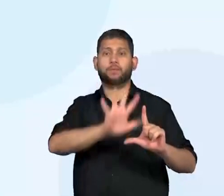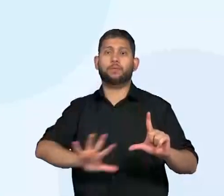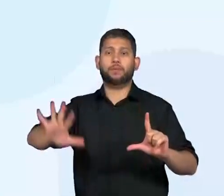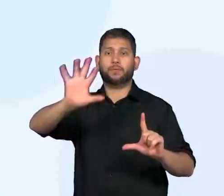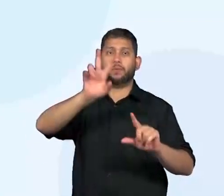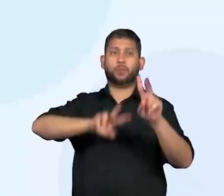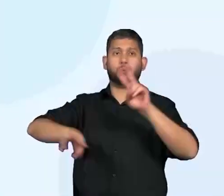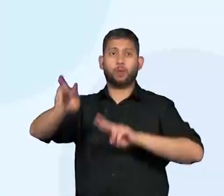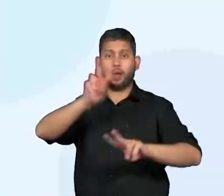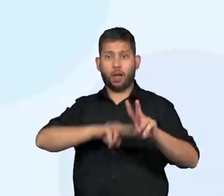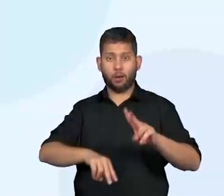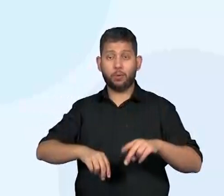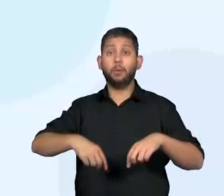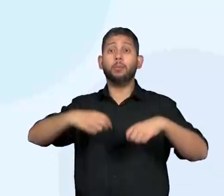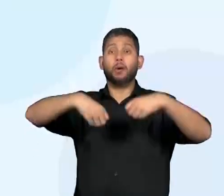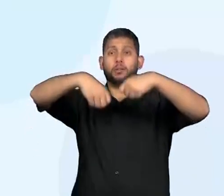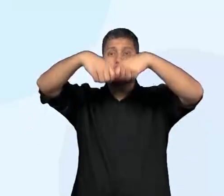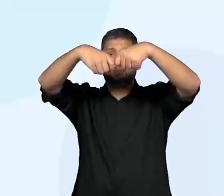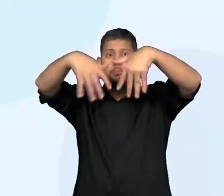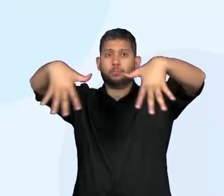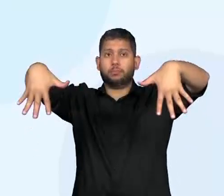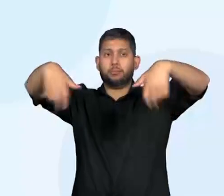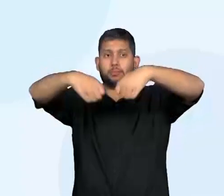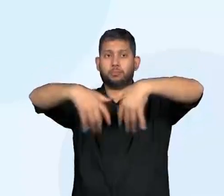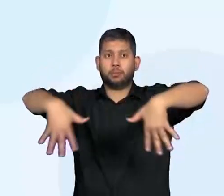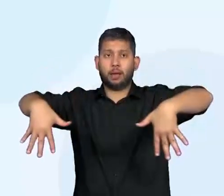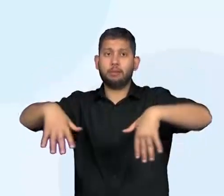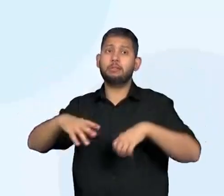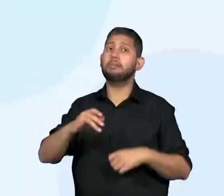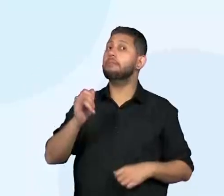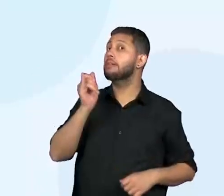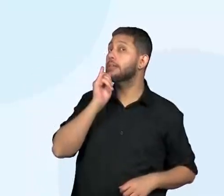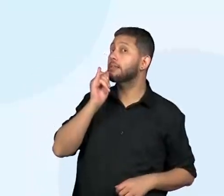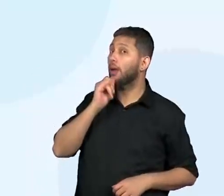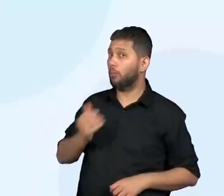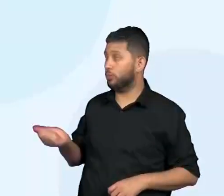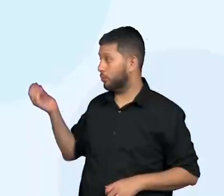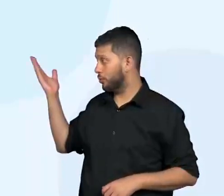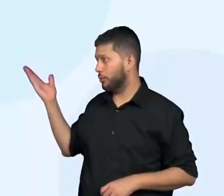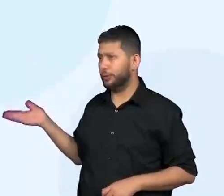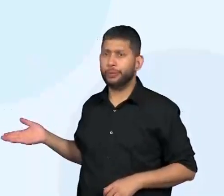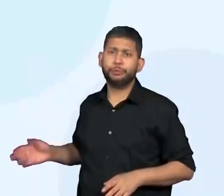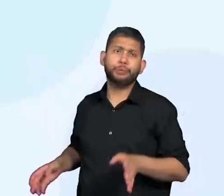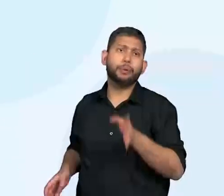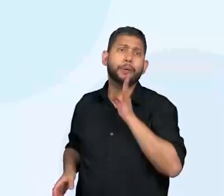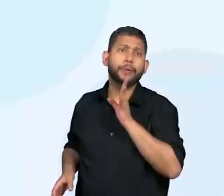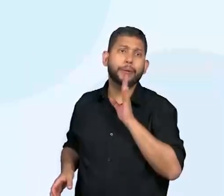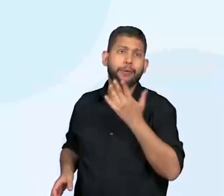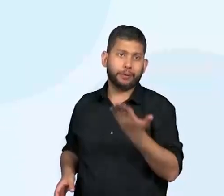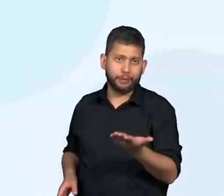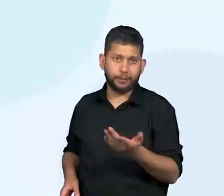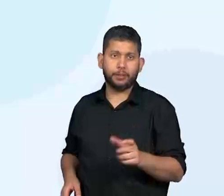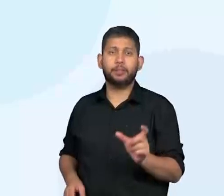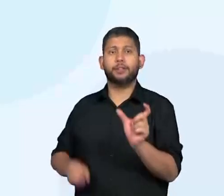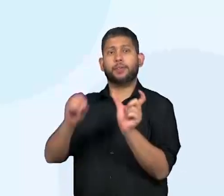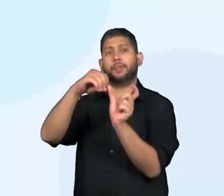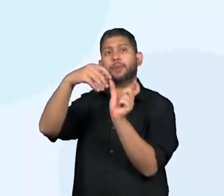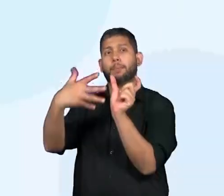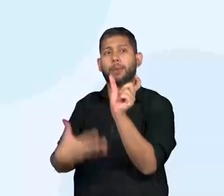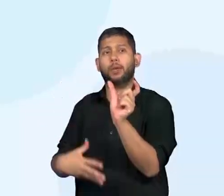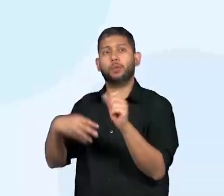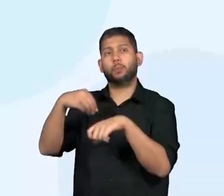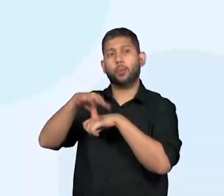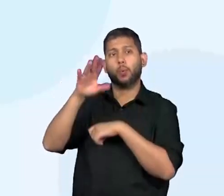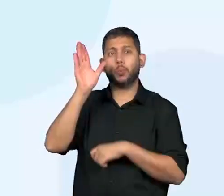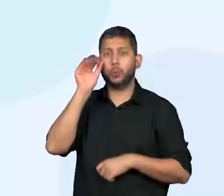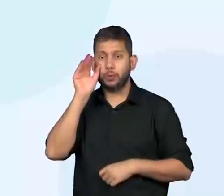o mapa conceitual e mais os exemplos, que eu tenho certeza que vocês reuniram com a turma. Verbete de